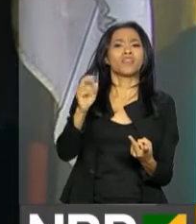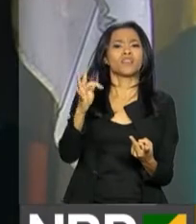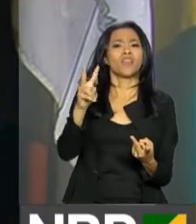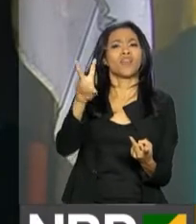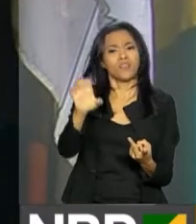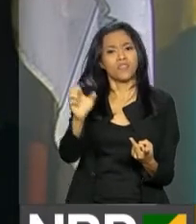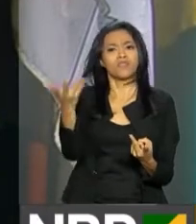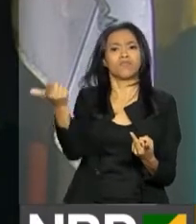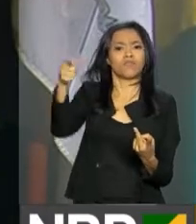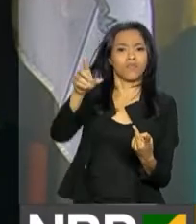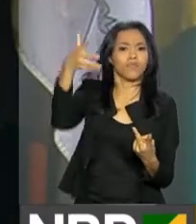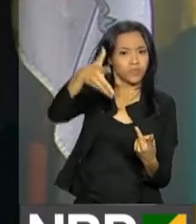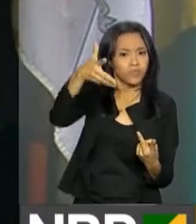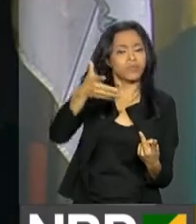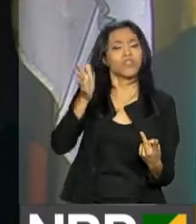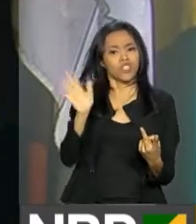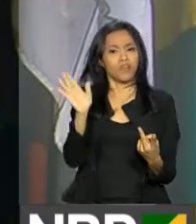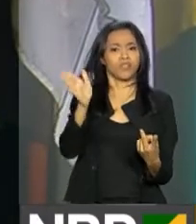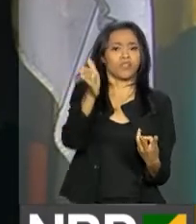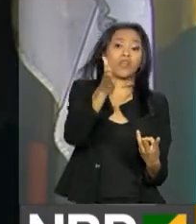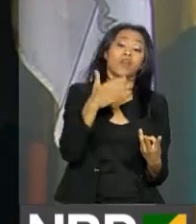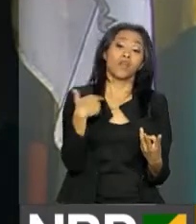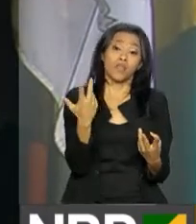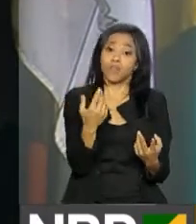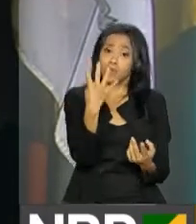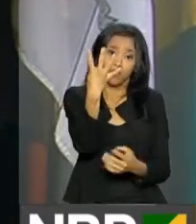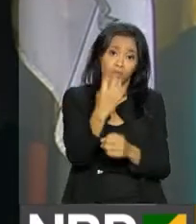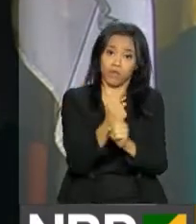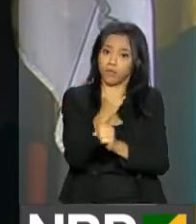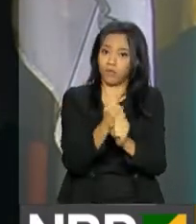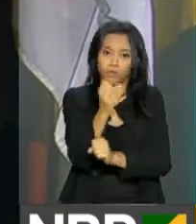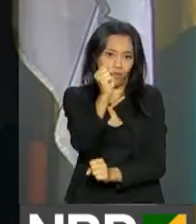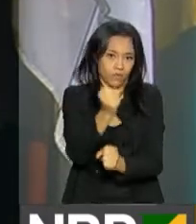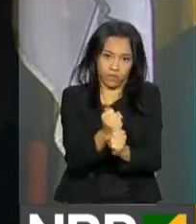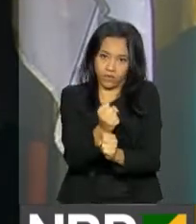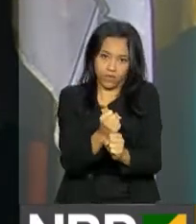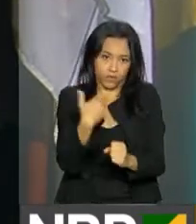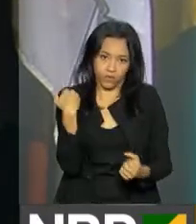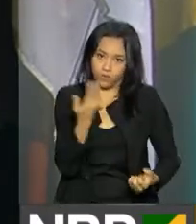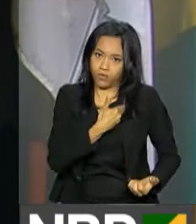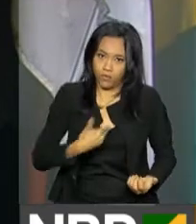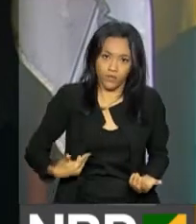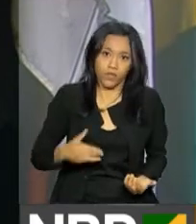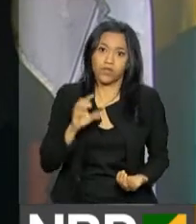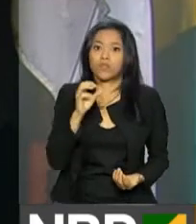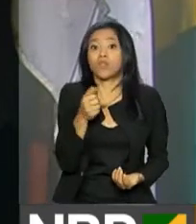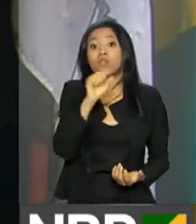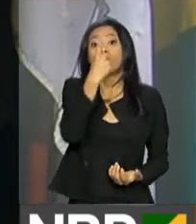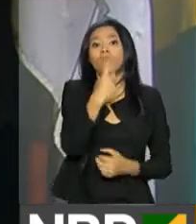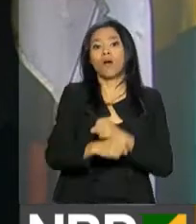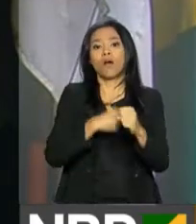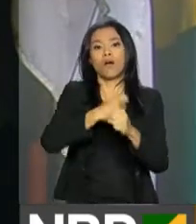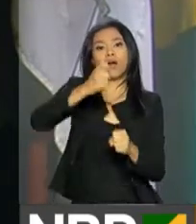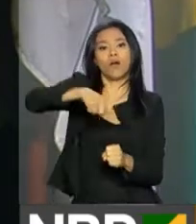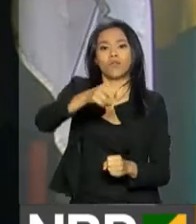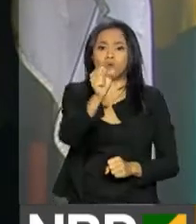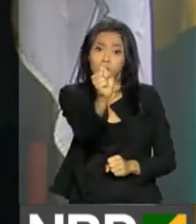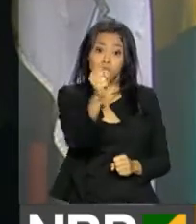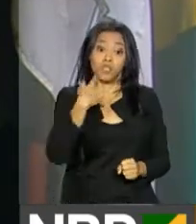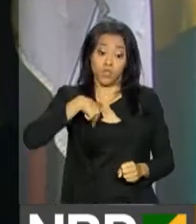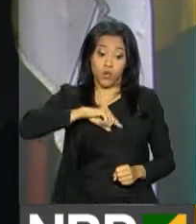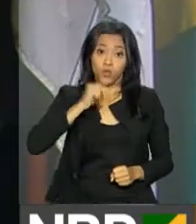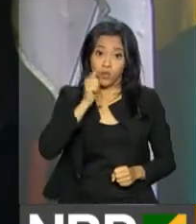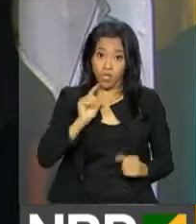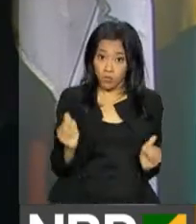fizemos ao longo deste governo que não tem quatro anos oito anos tempo ano e 11 meses né nós avançamos enormemente